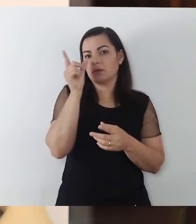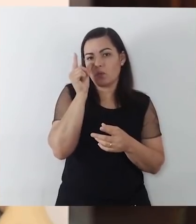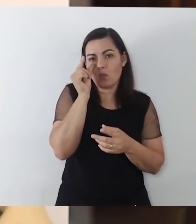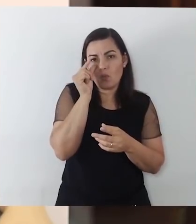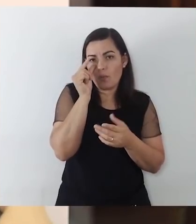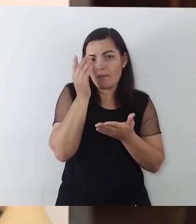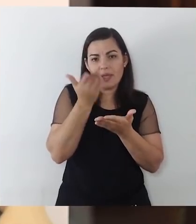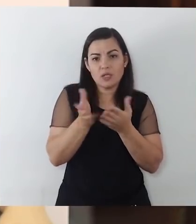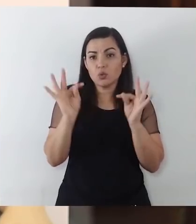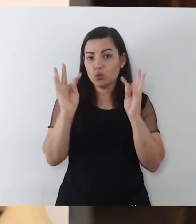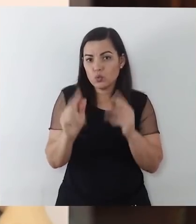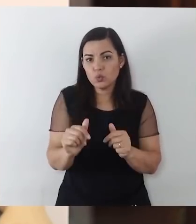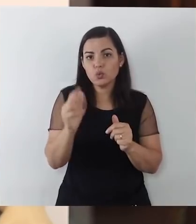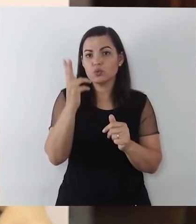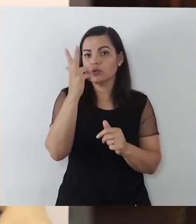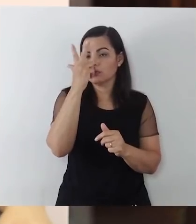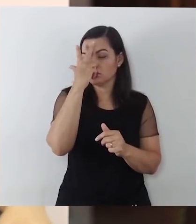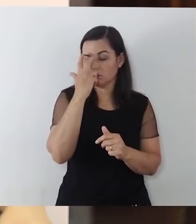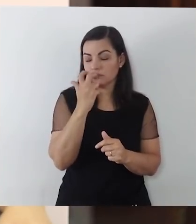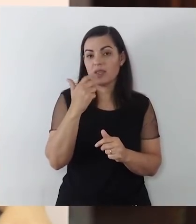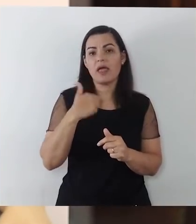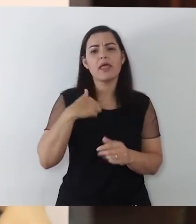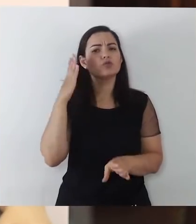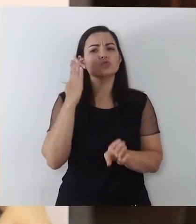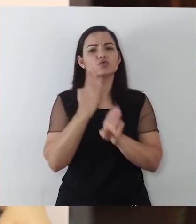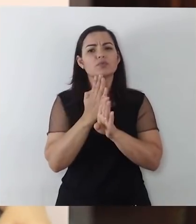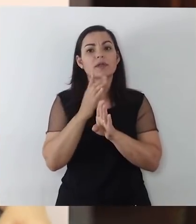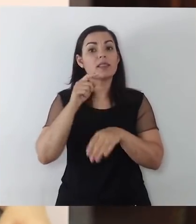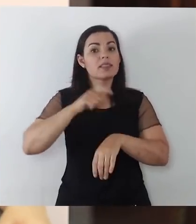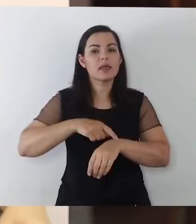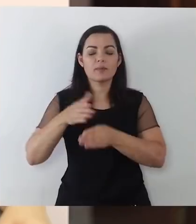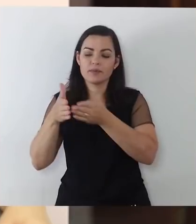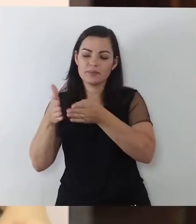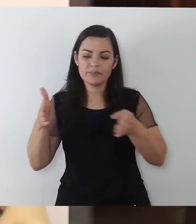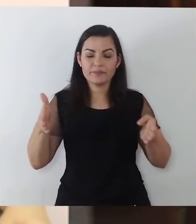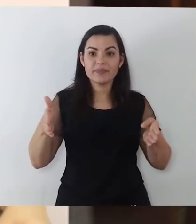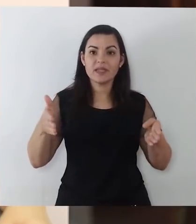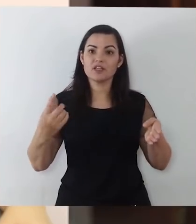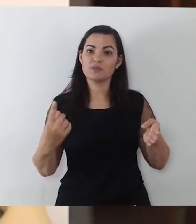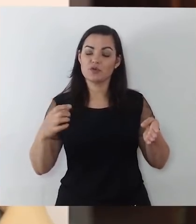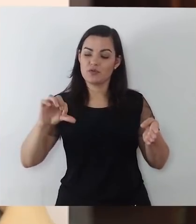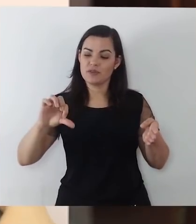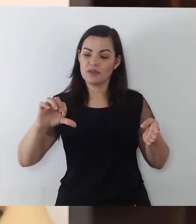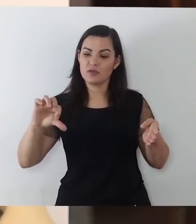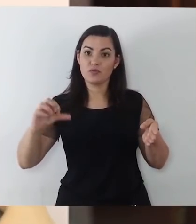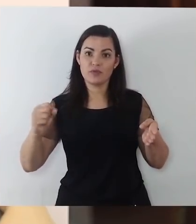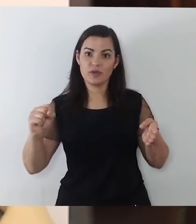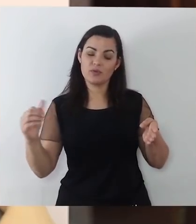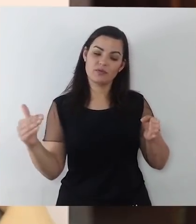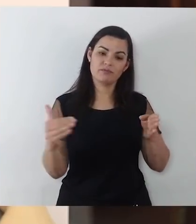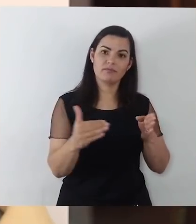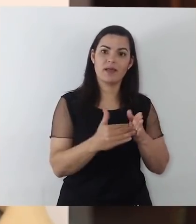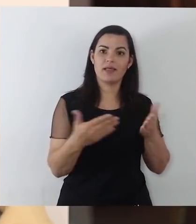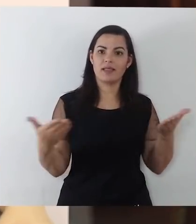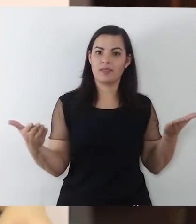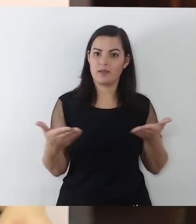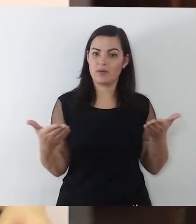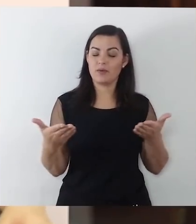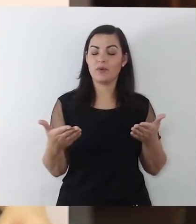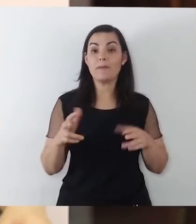reconhecerem o que está escrito nos rótulos dos produtos, em algumas embalagens. Mas não é tão fácil não, viu, turma?